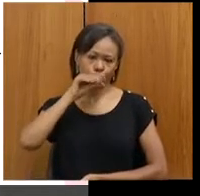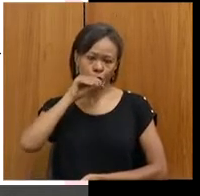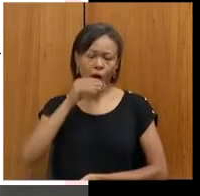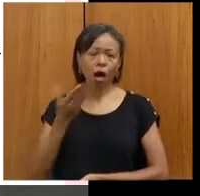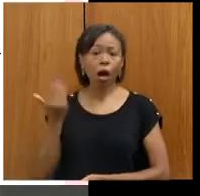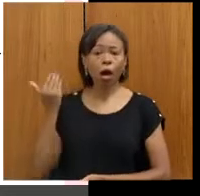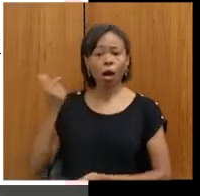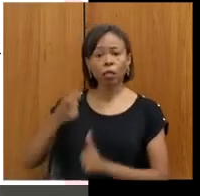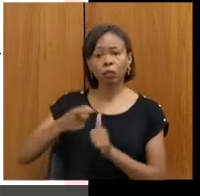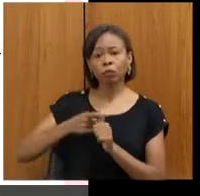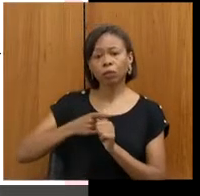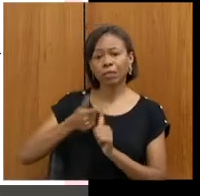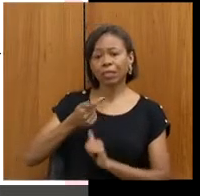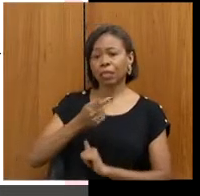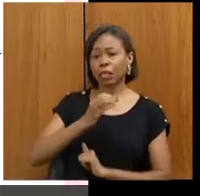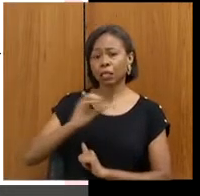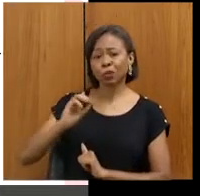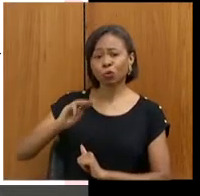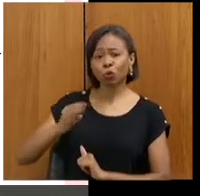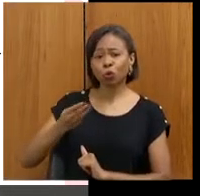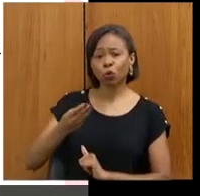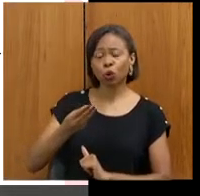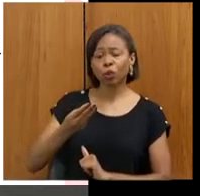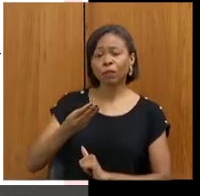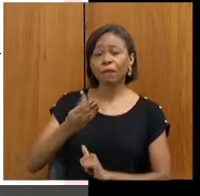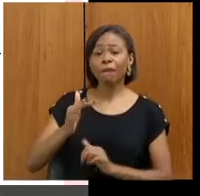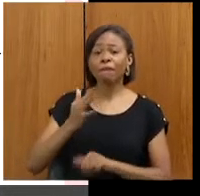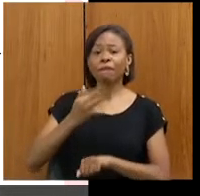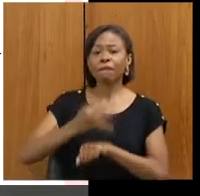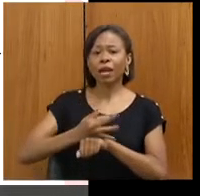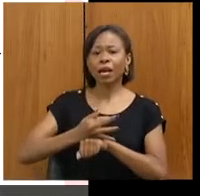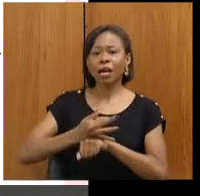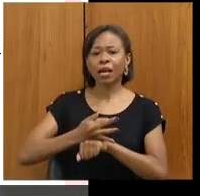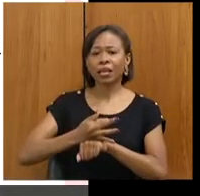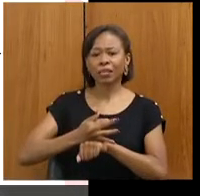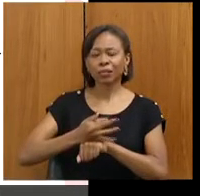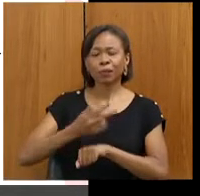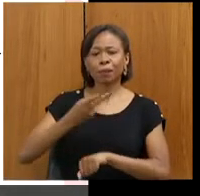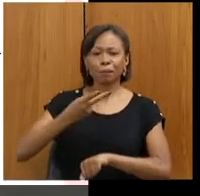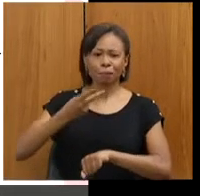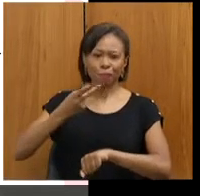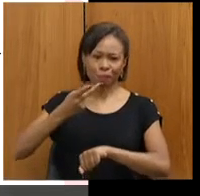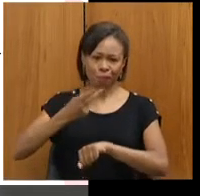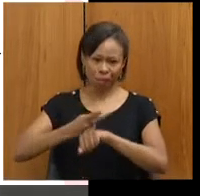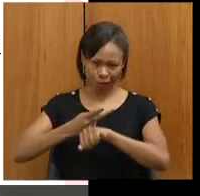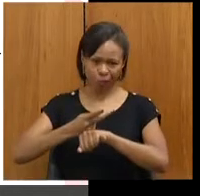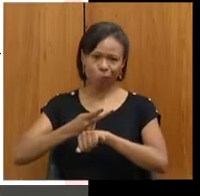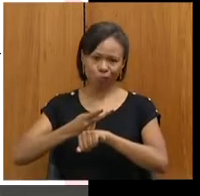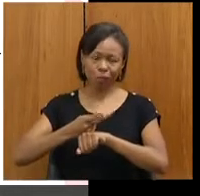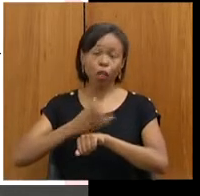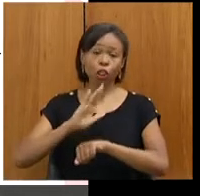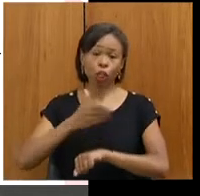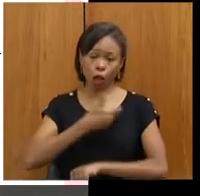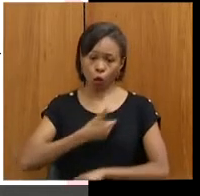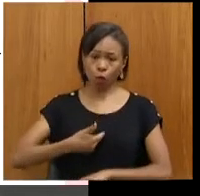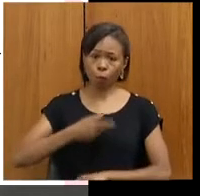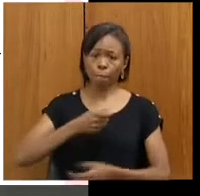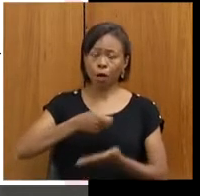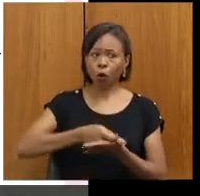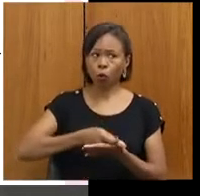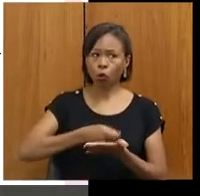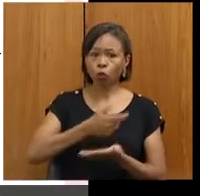de 700 milhões de férias prêmios o está é uma parte né já começou a pagar isso todo mês vai pagar já pagou